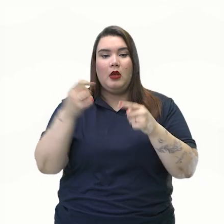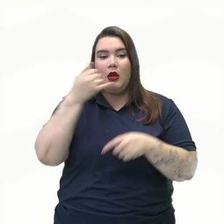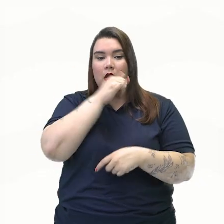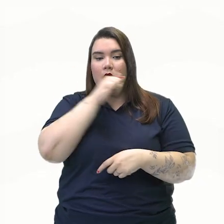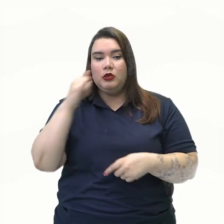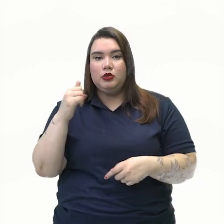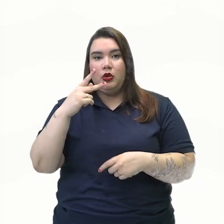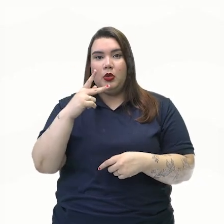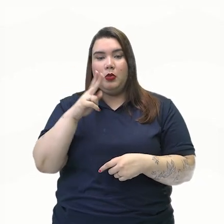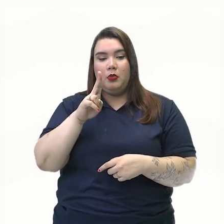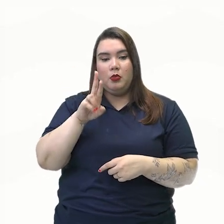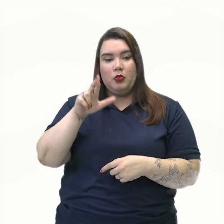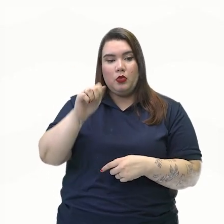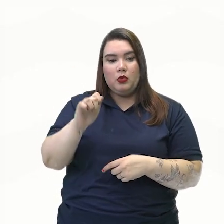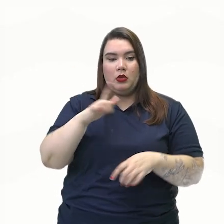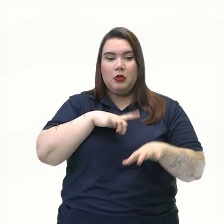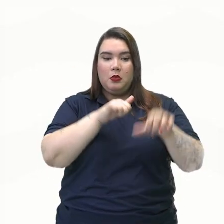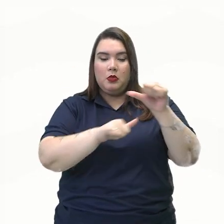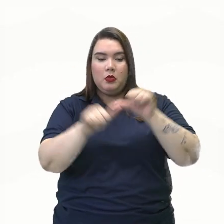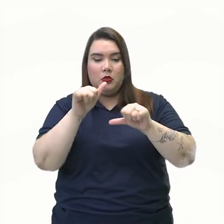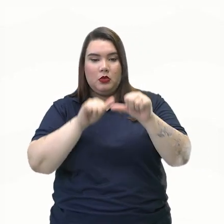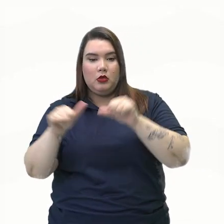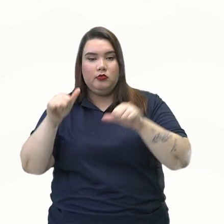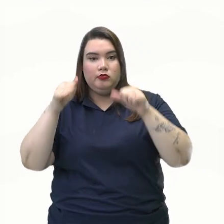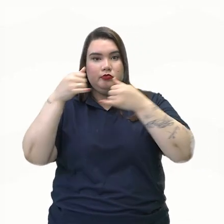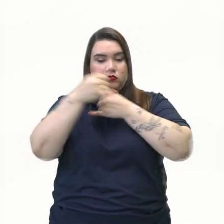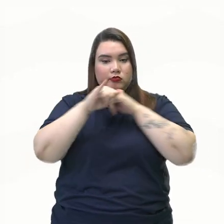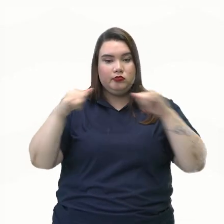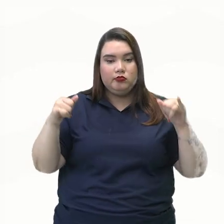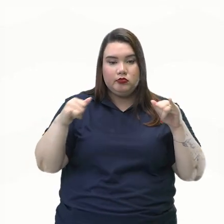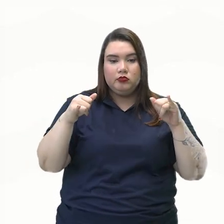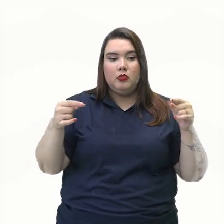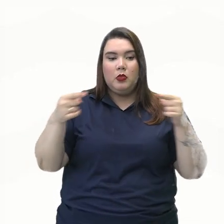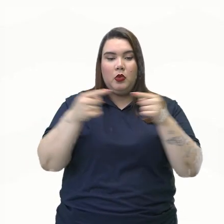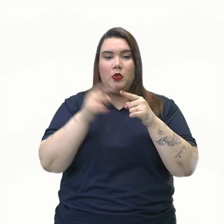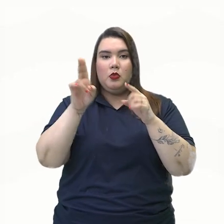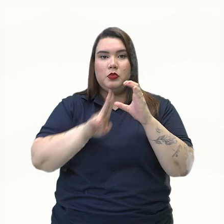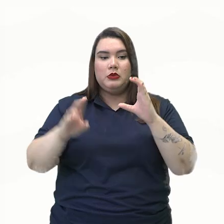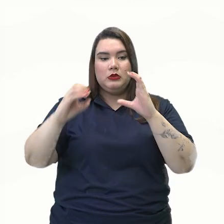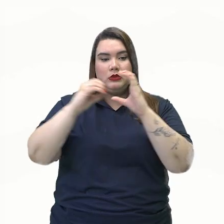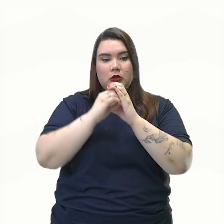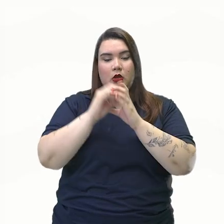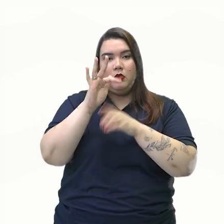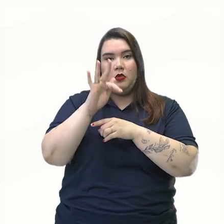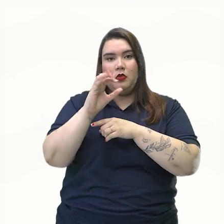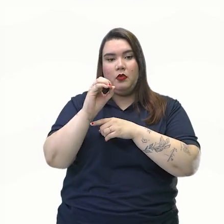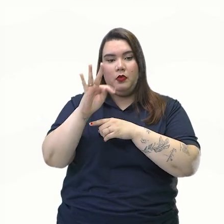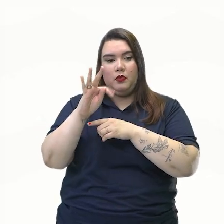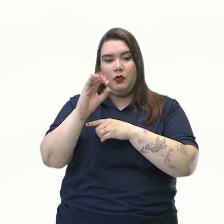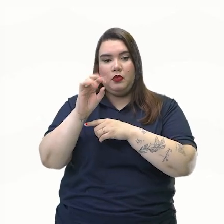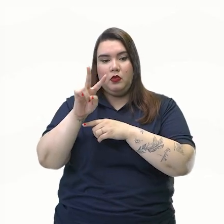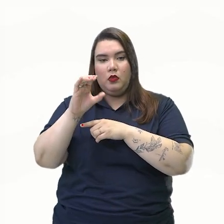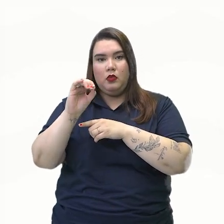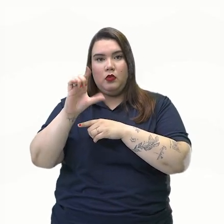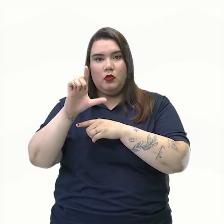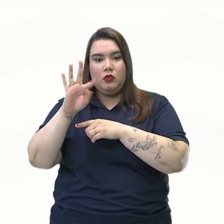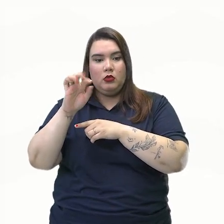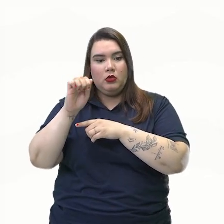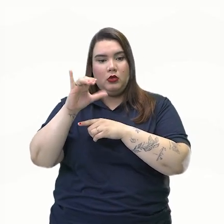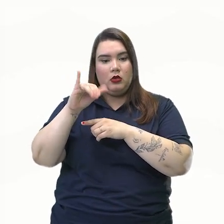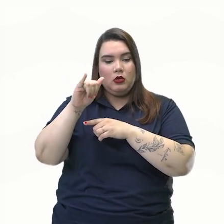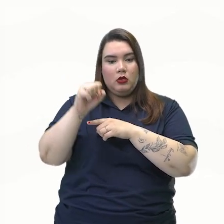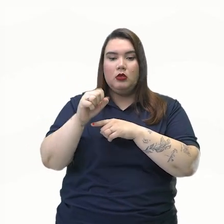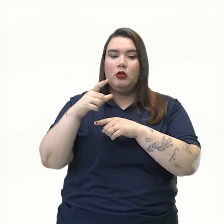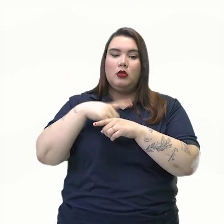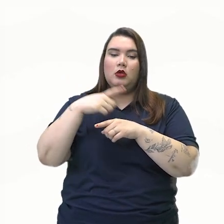seja, energia pura que é transformada em eletricidade por células